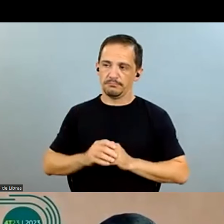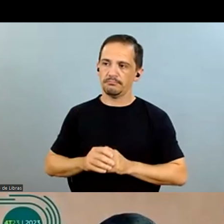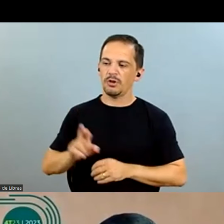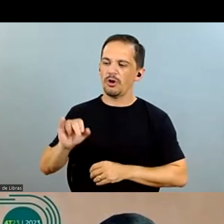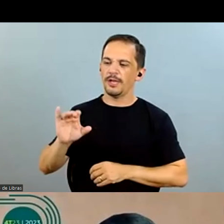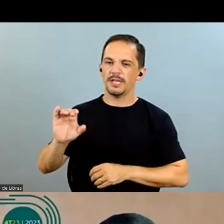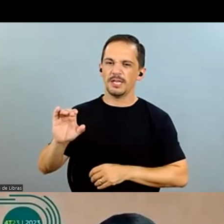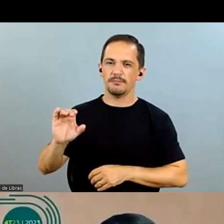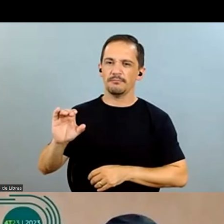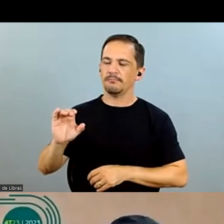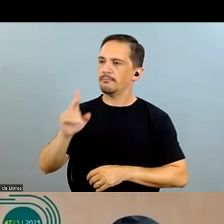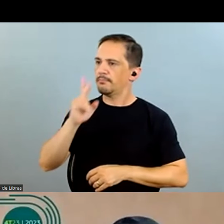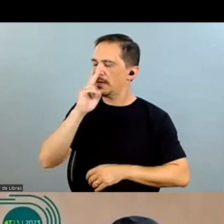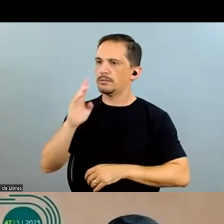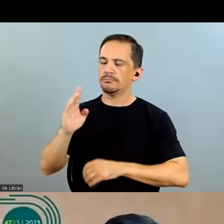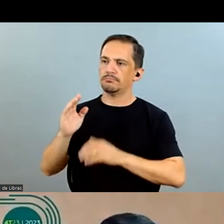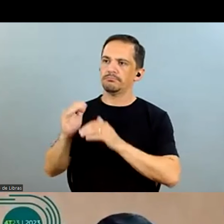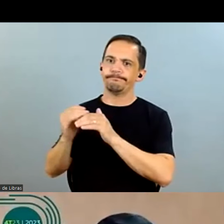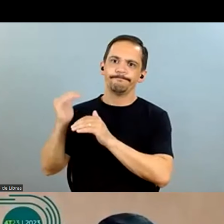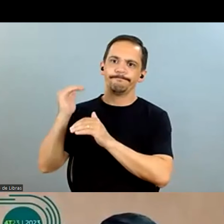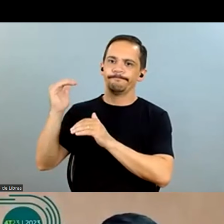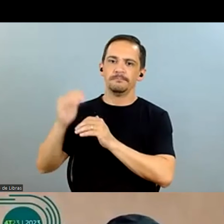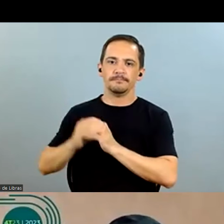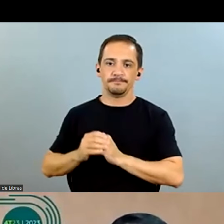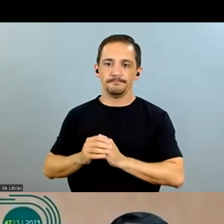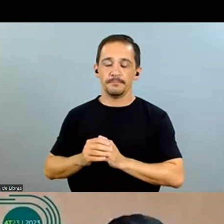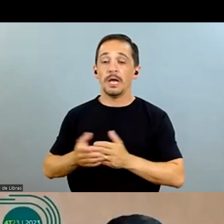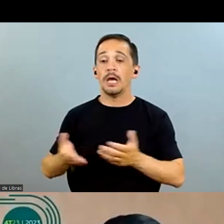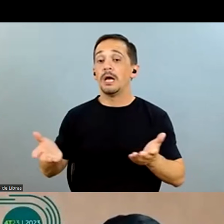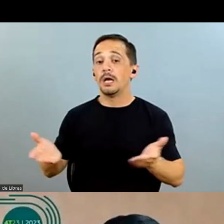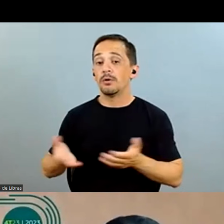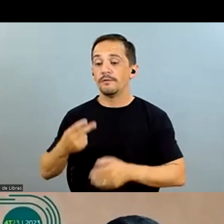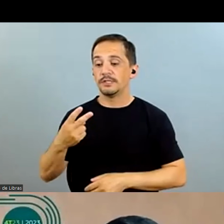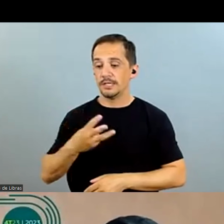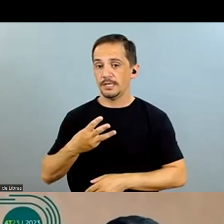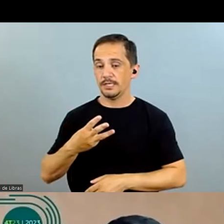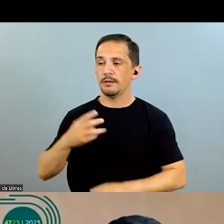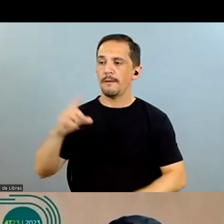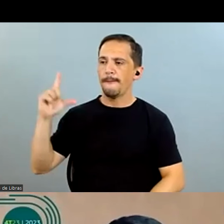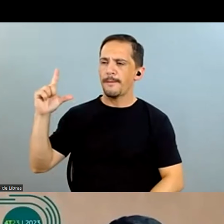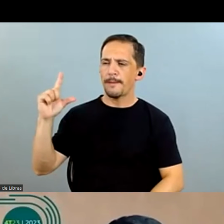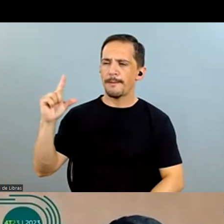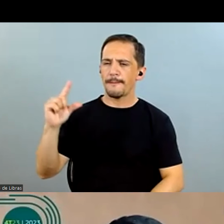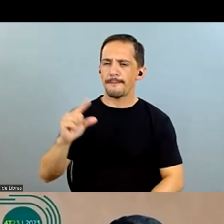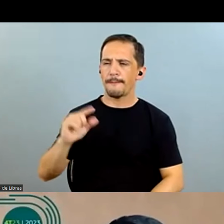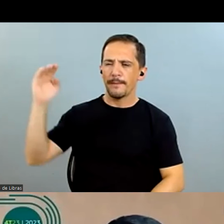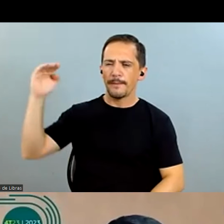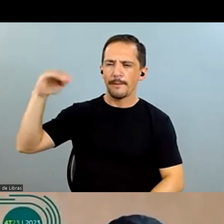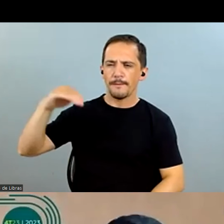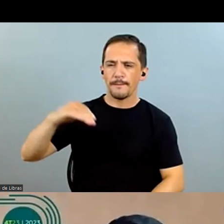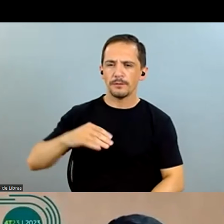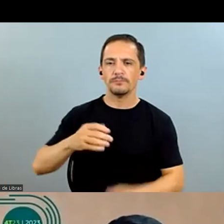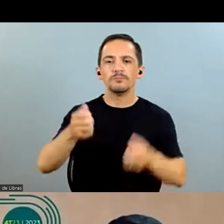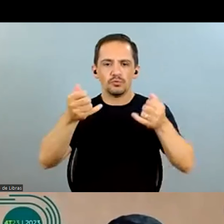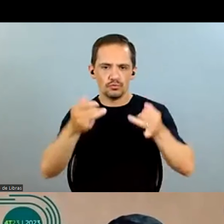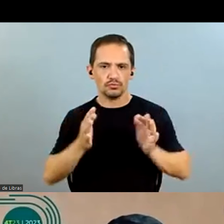de topo de ciclo eh mas ao mesmo tempo agora em 2023 teve uma queda grande acho que vocês já explicaram o motivo principalmente relacionada à questão